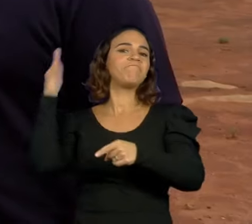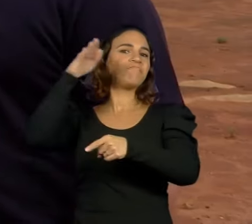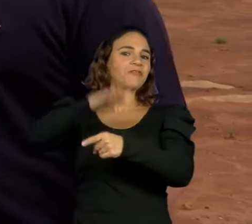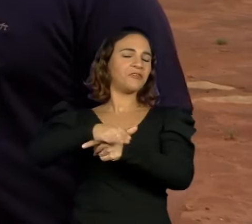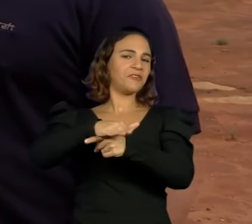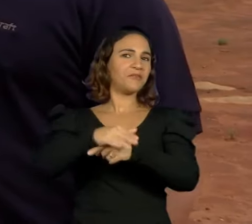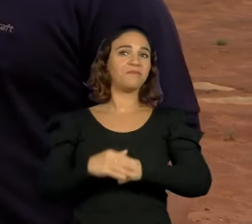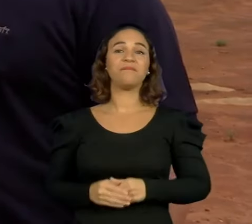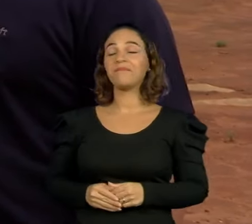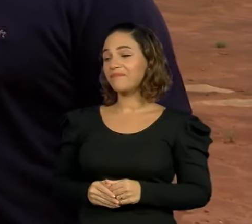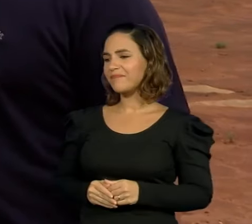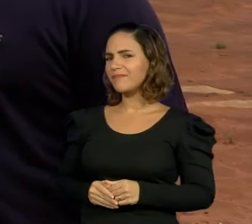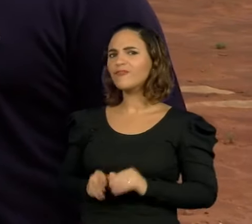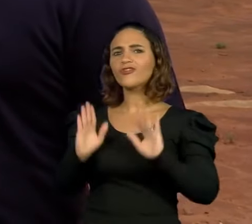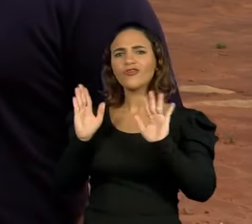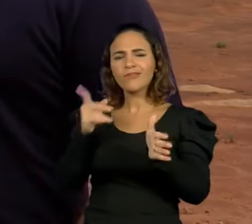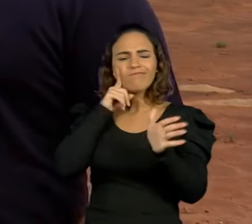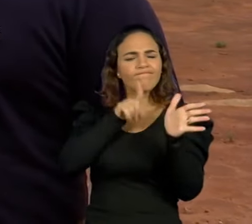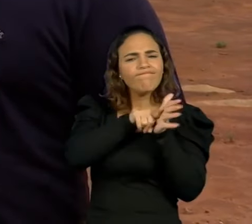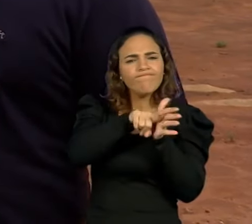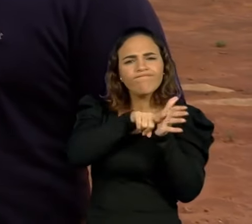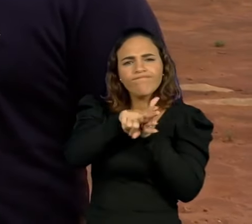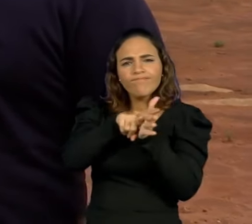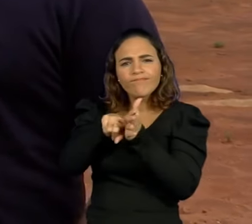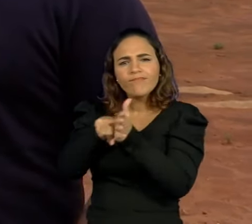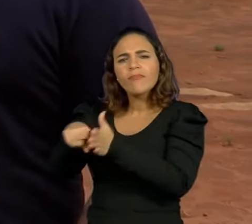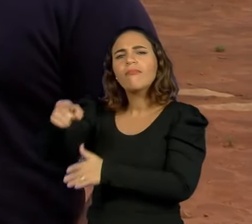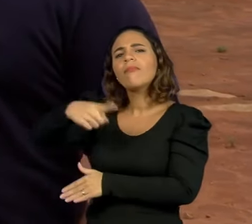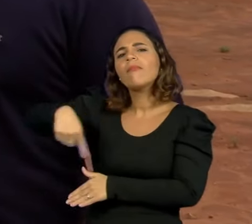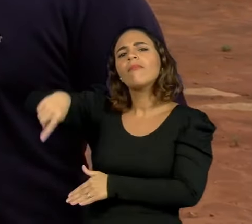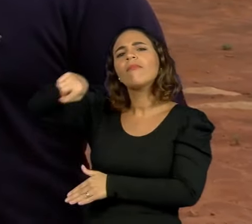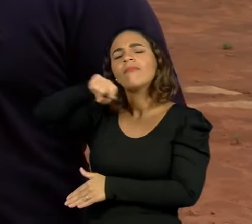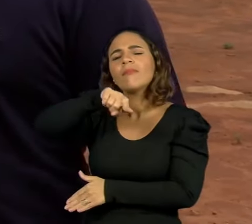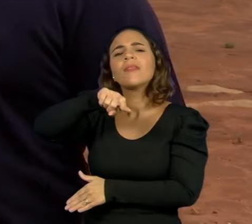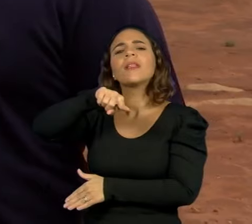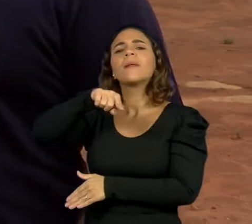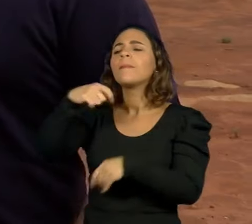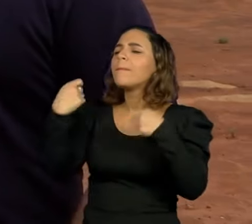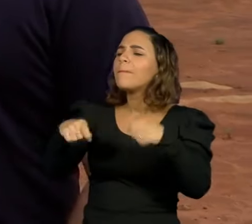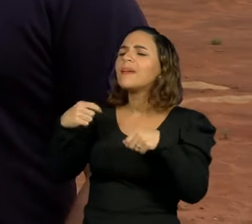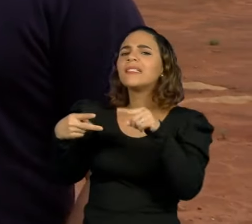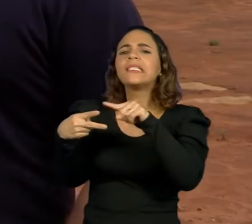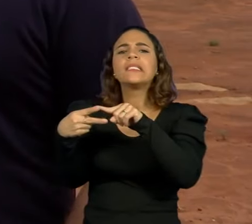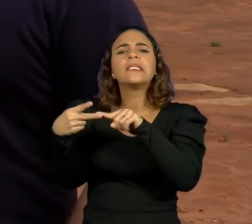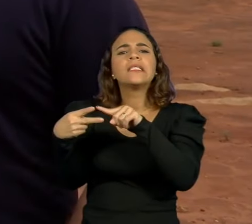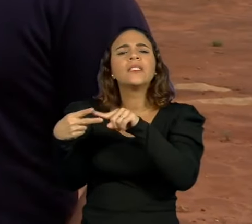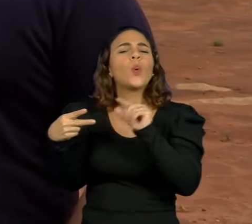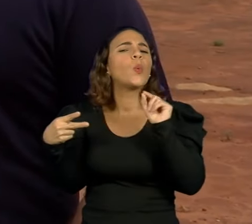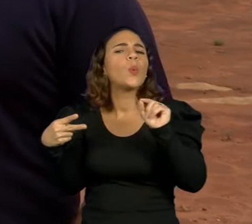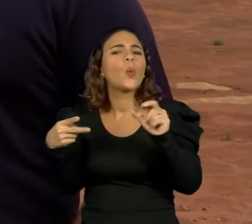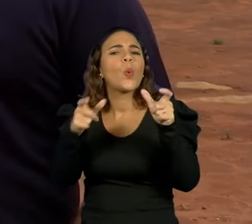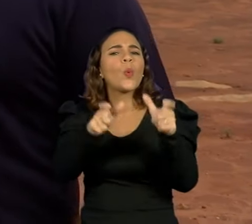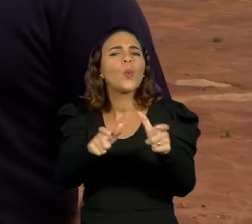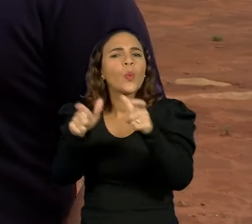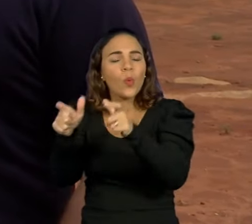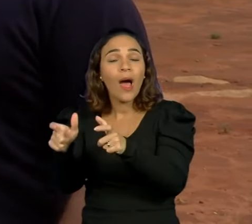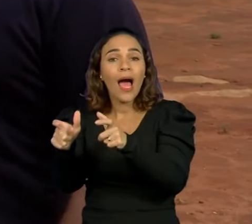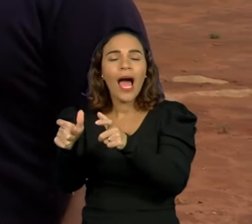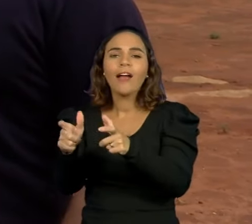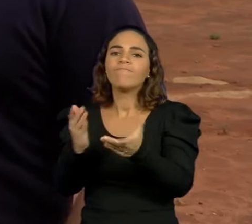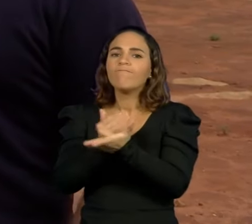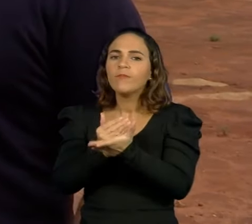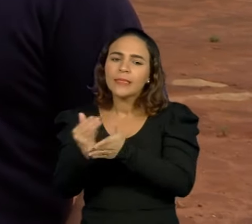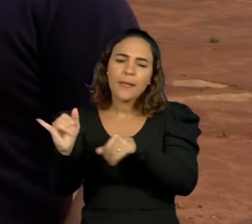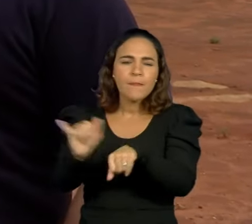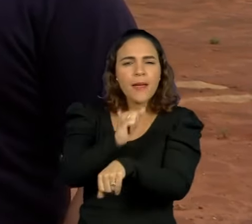A gente fez uma análise, das carências que tinha nesses 2 municípios e a partir daí direcionar esforços para